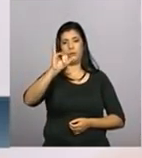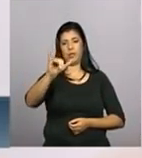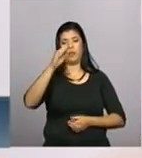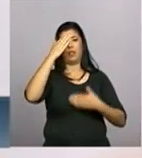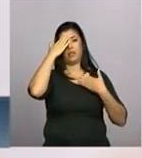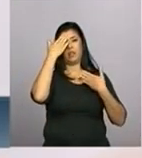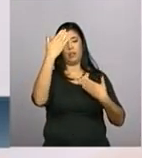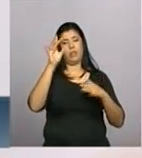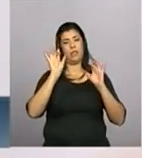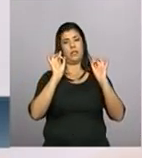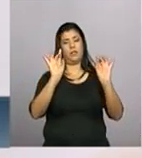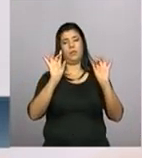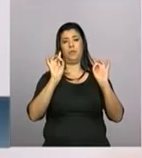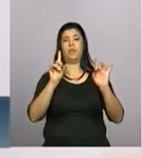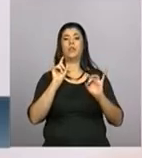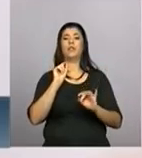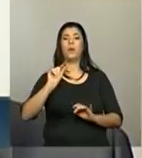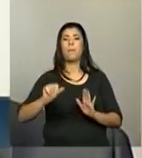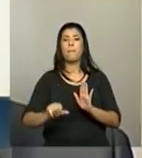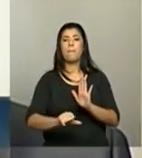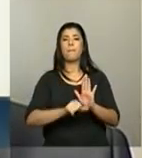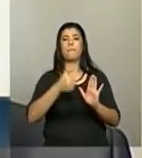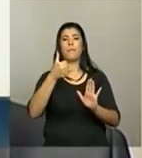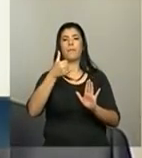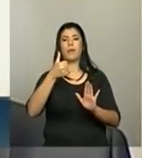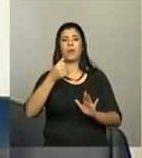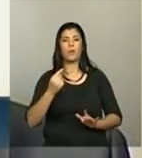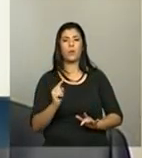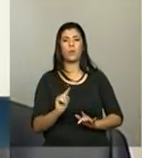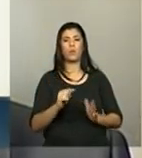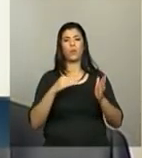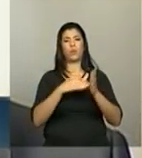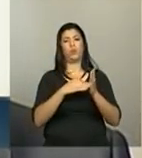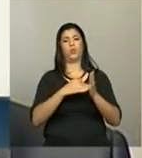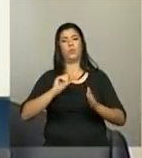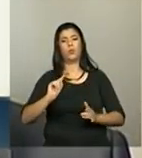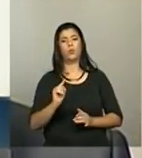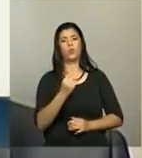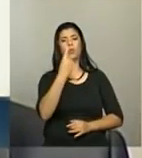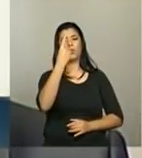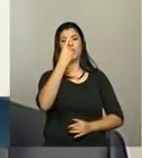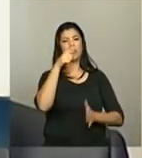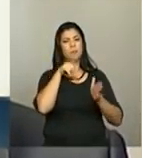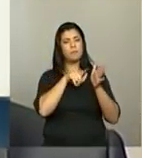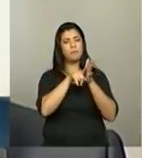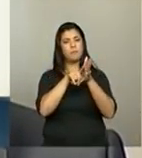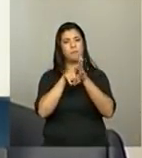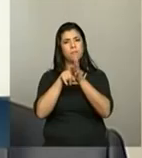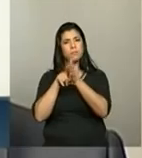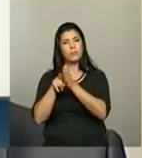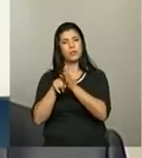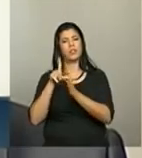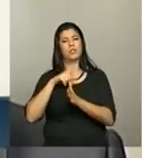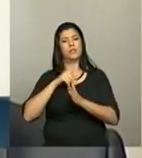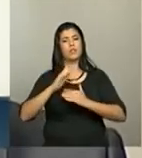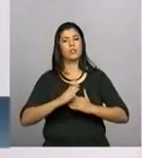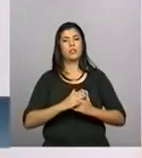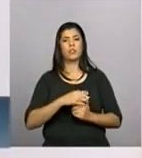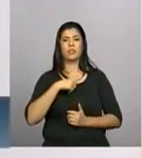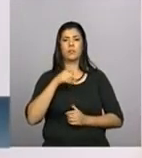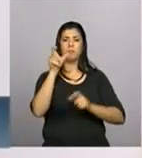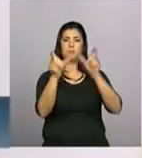especial a primeira e última e única eh pesquisa de satisfação